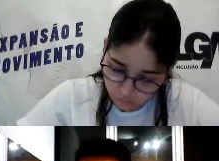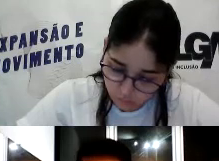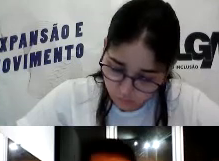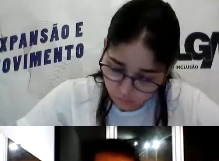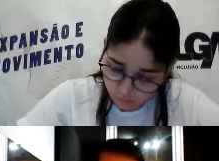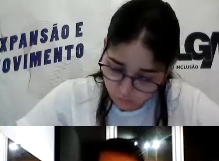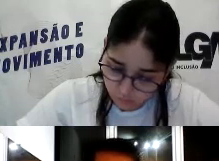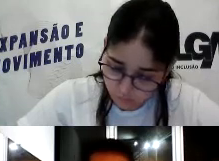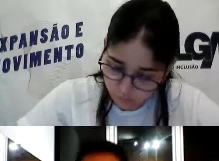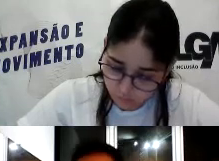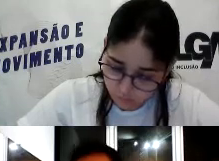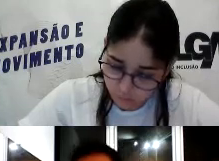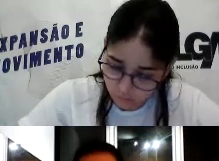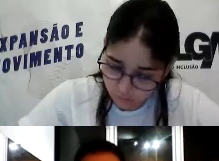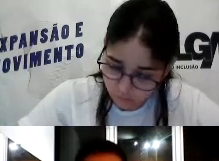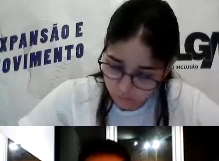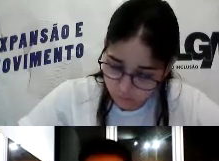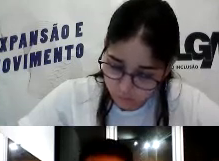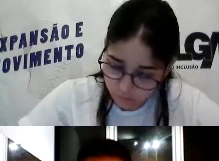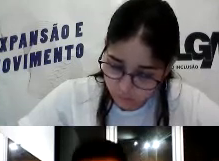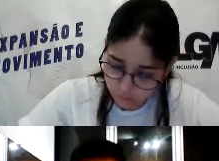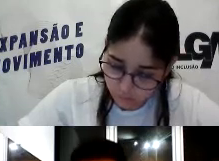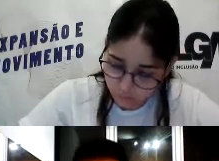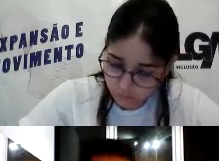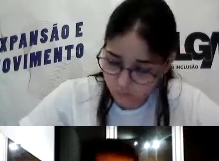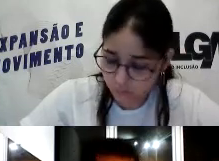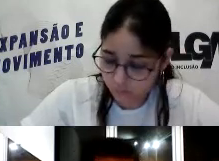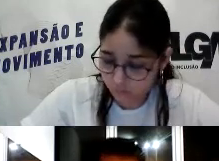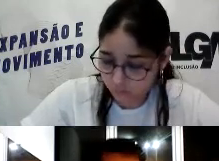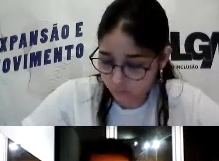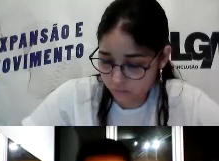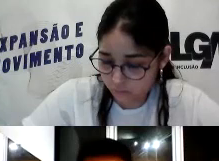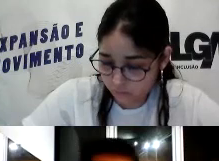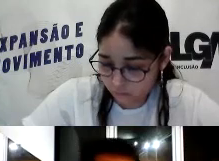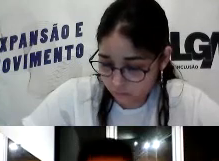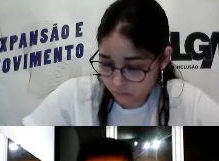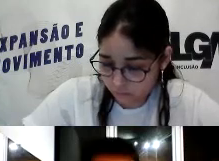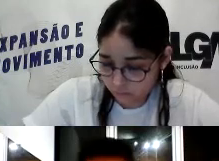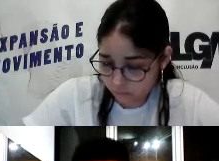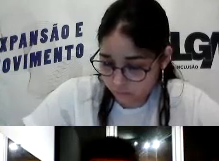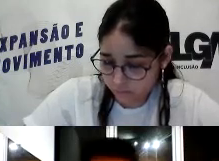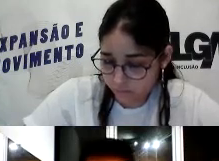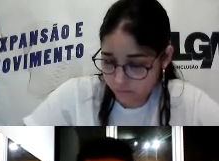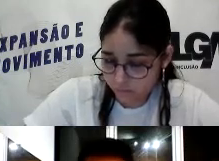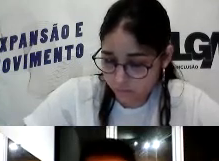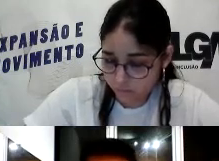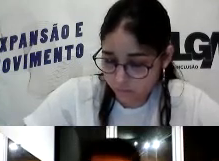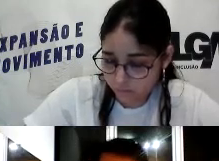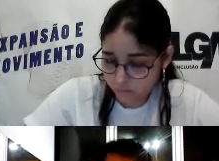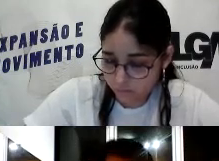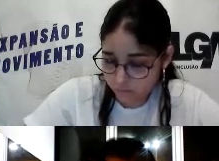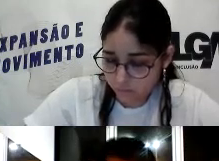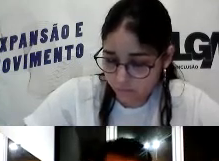que foi uma caminhada com uma comunicação sempre com uma série de barreiras, uma série de pedras ali naquele